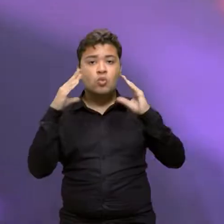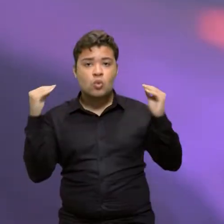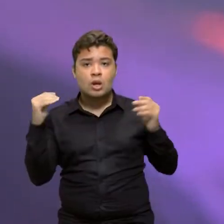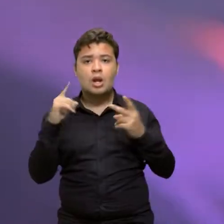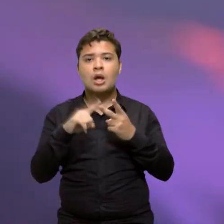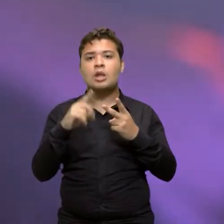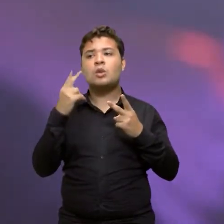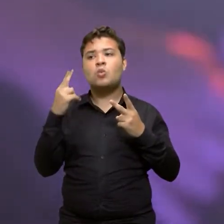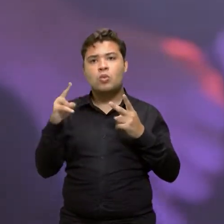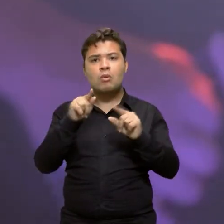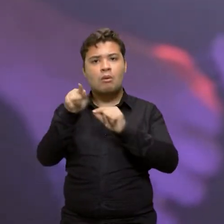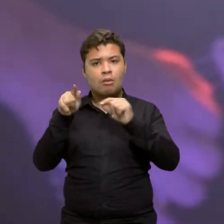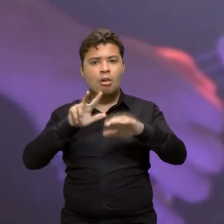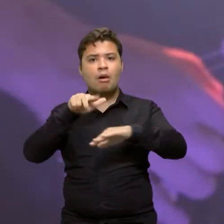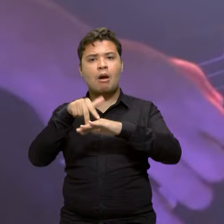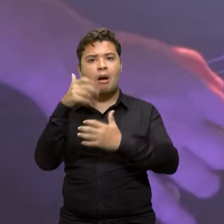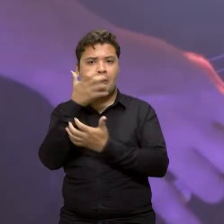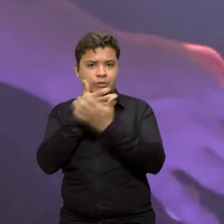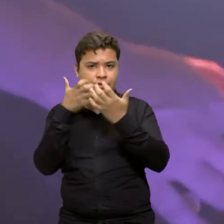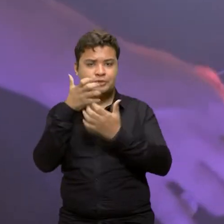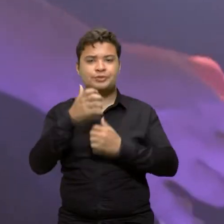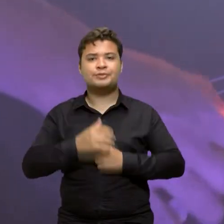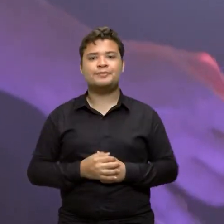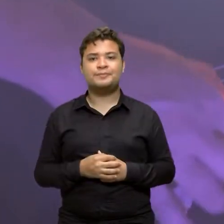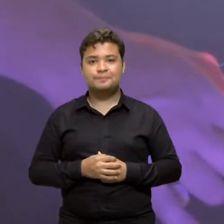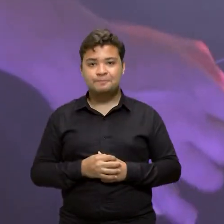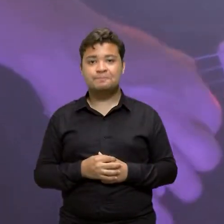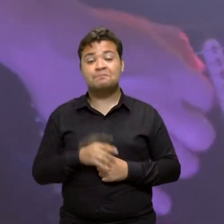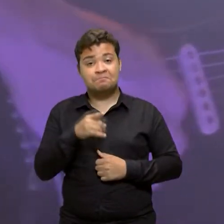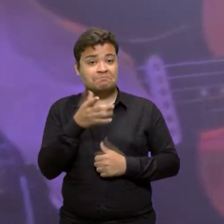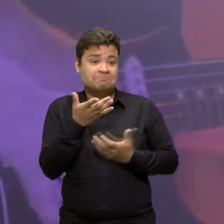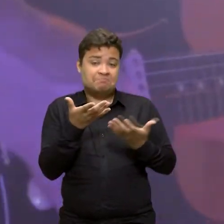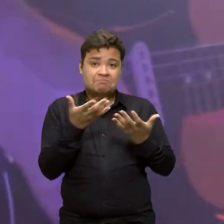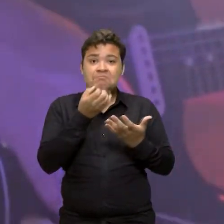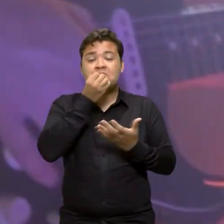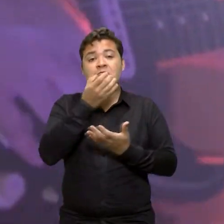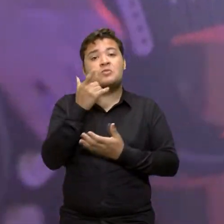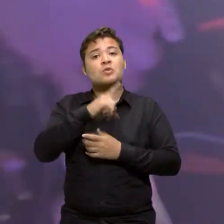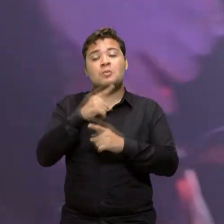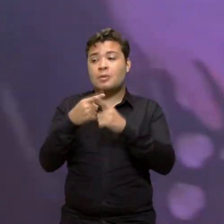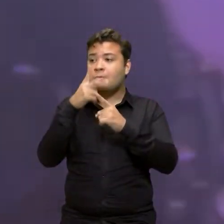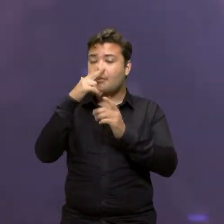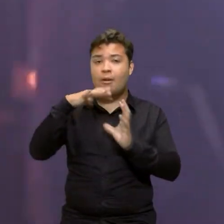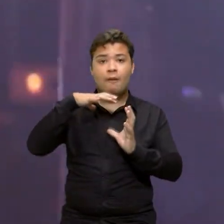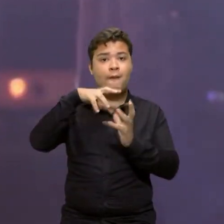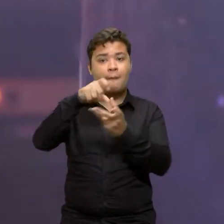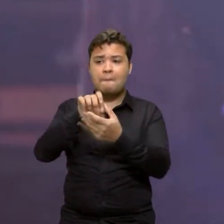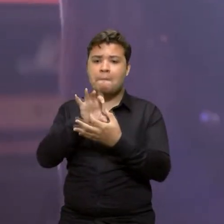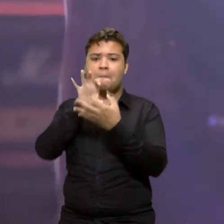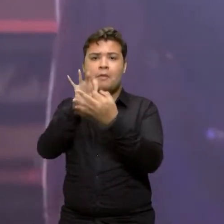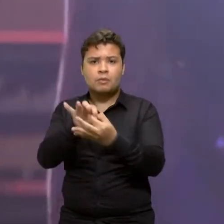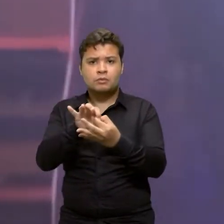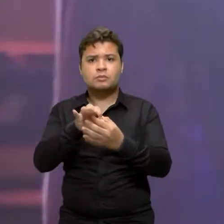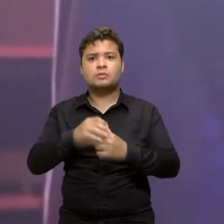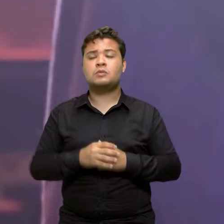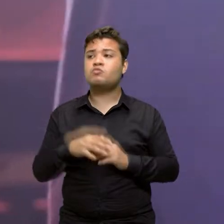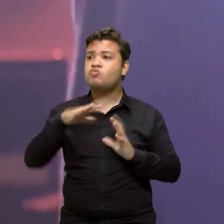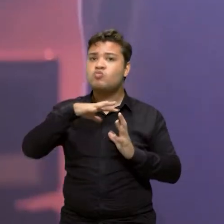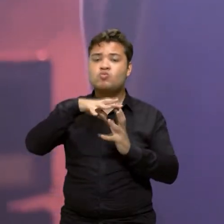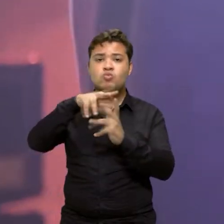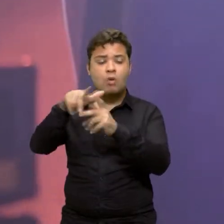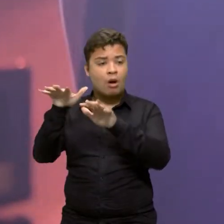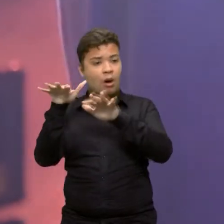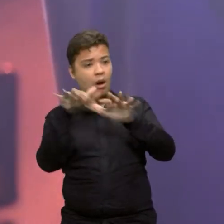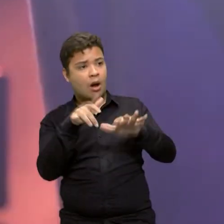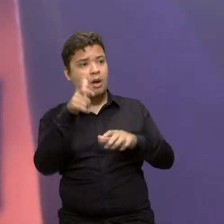Uruguai, inclusive o único lado bom do festival foi poder ter esse caráter meio que global, né? Todo mundo podia assistir a gente no mundo